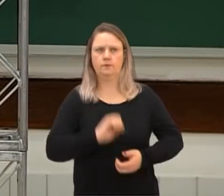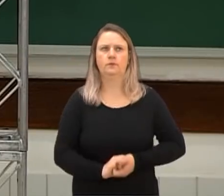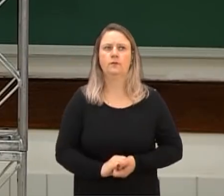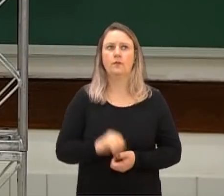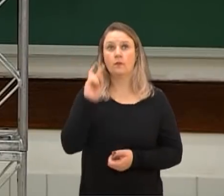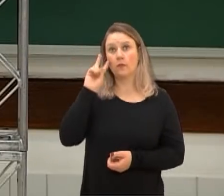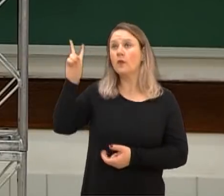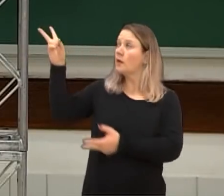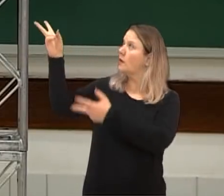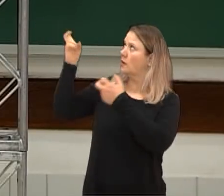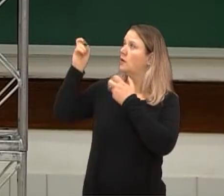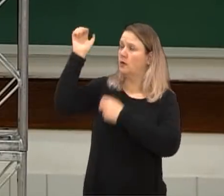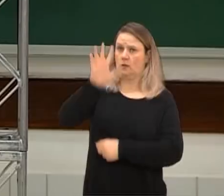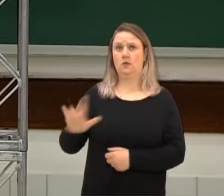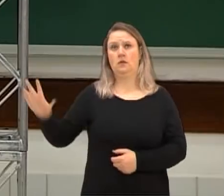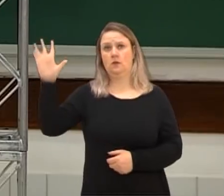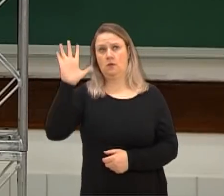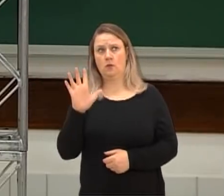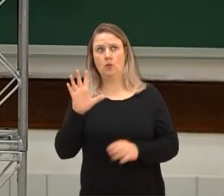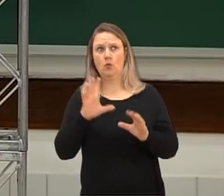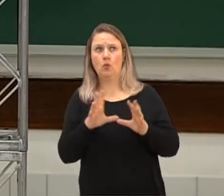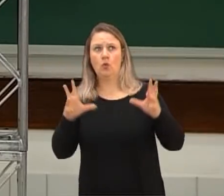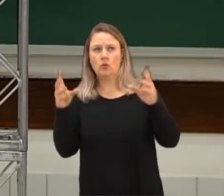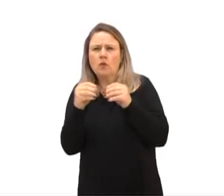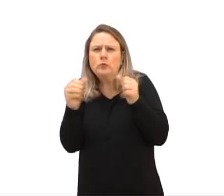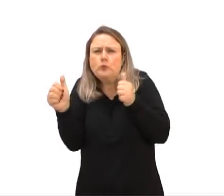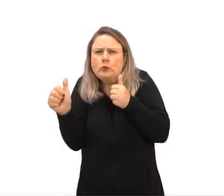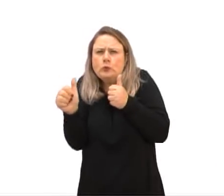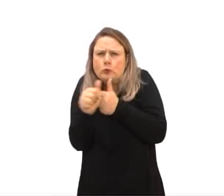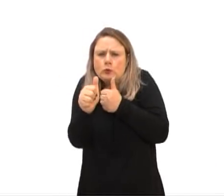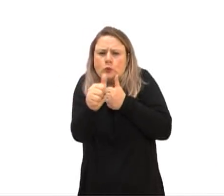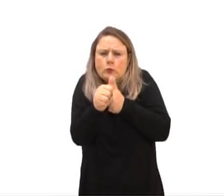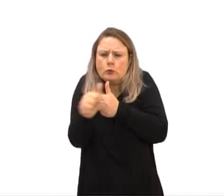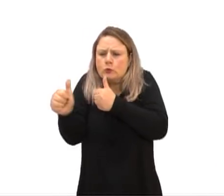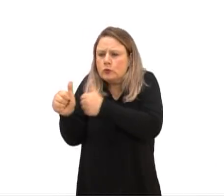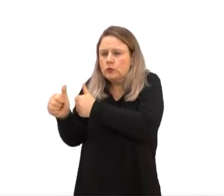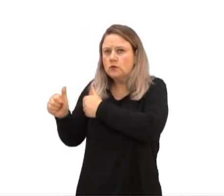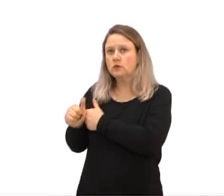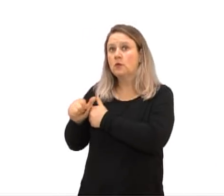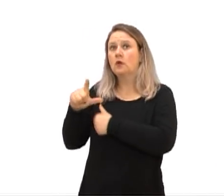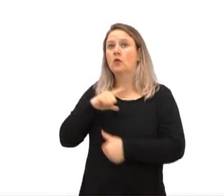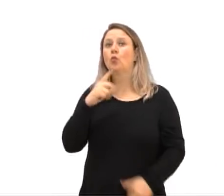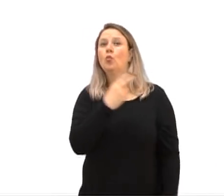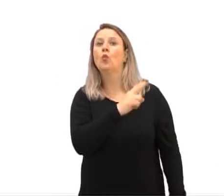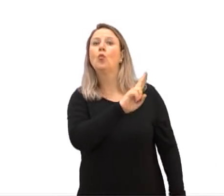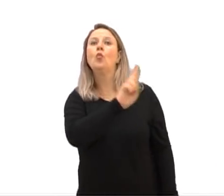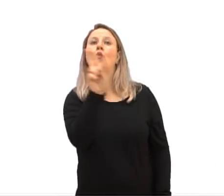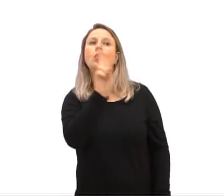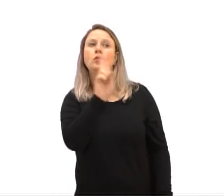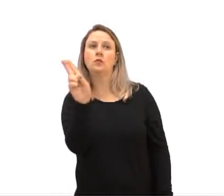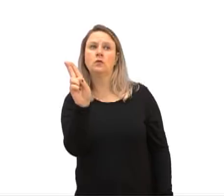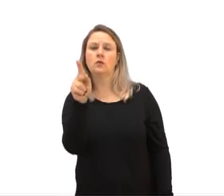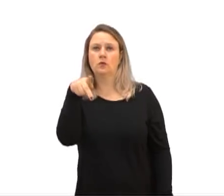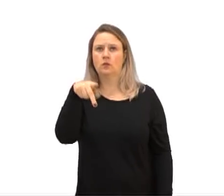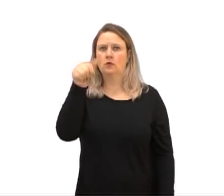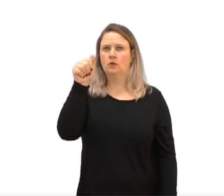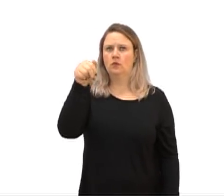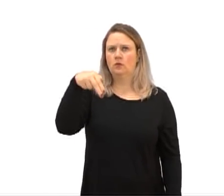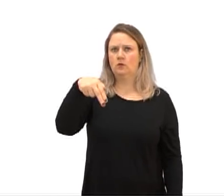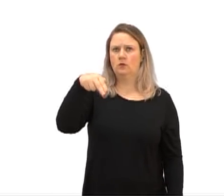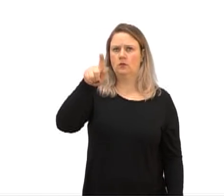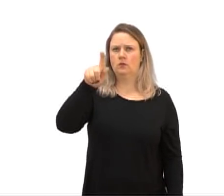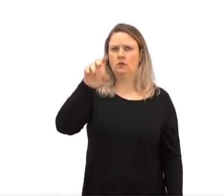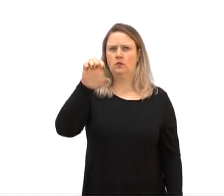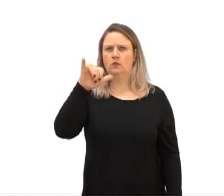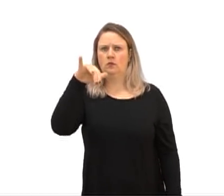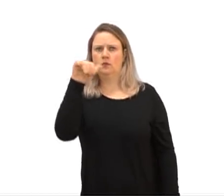Essa imagem dos continentes todos grudadinhos tem um nome. Lembra o nome dela? Pangeia. A